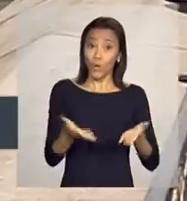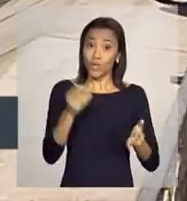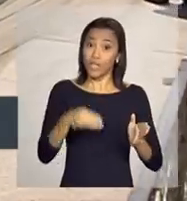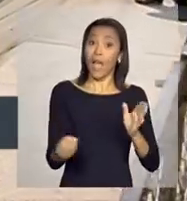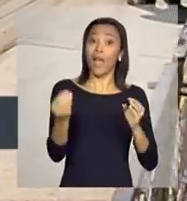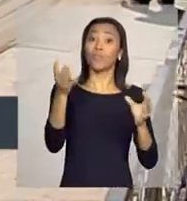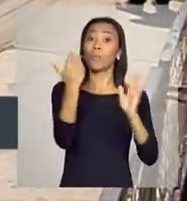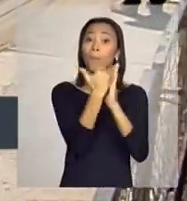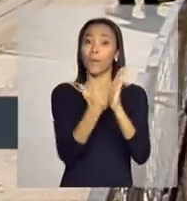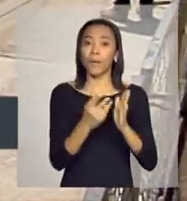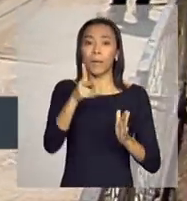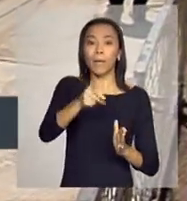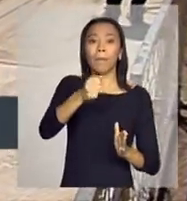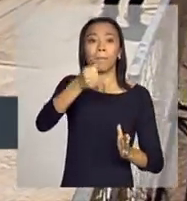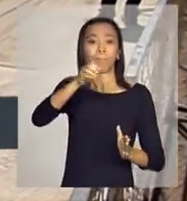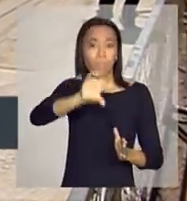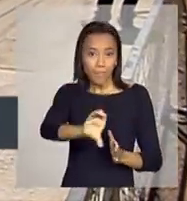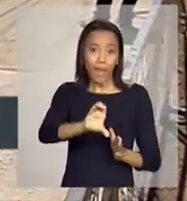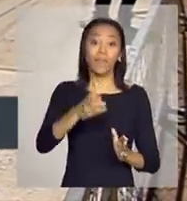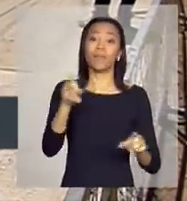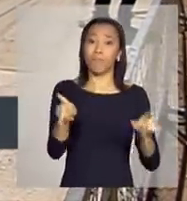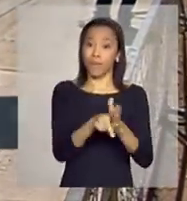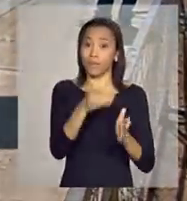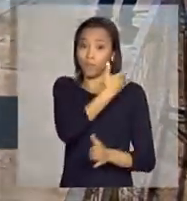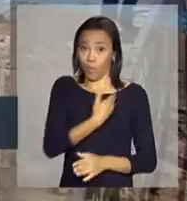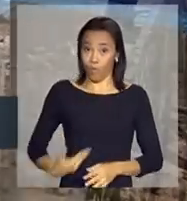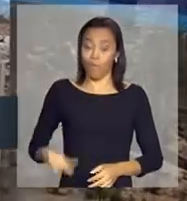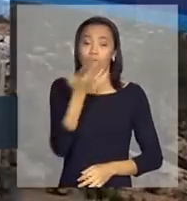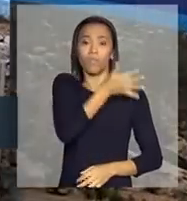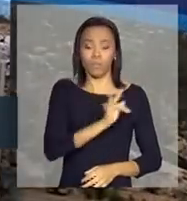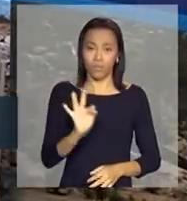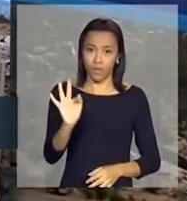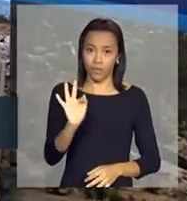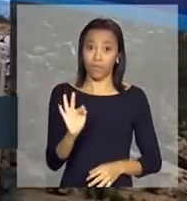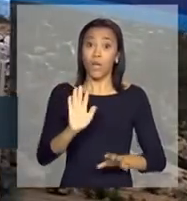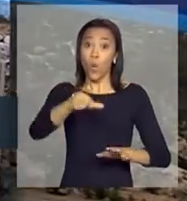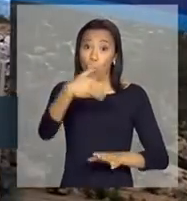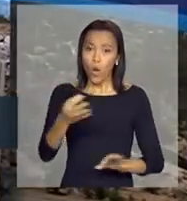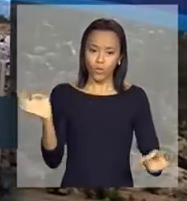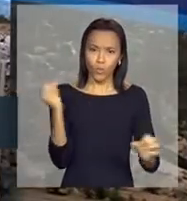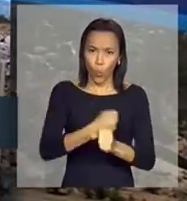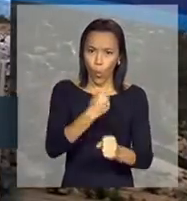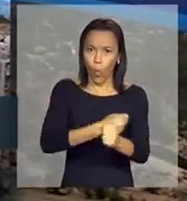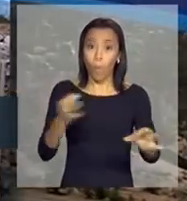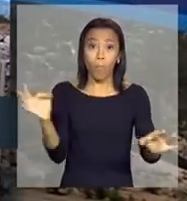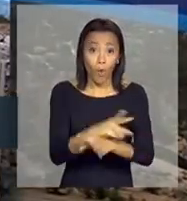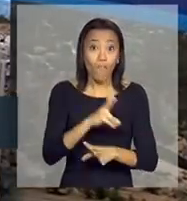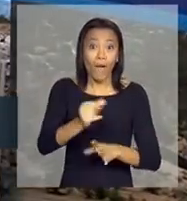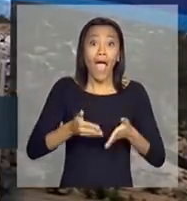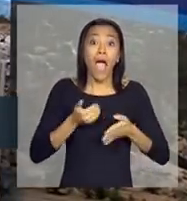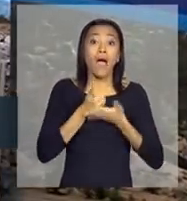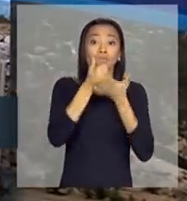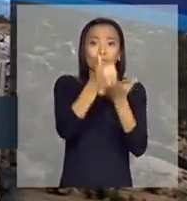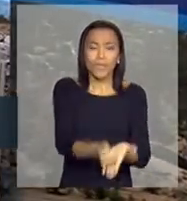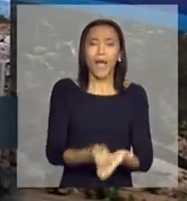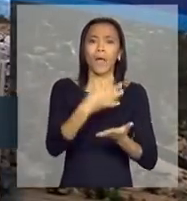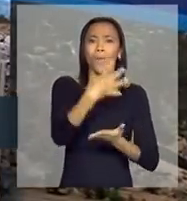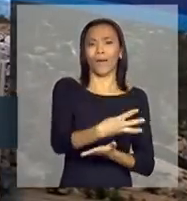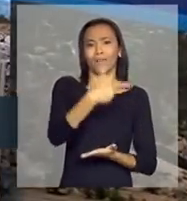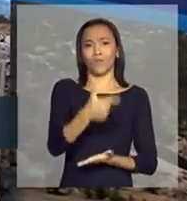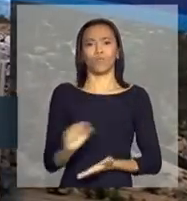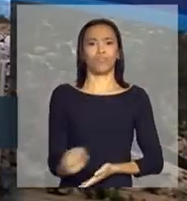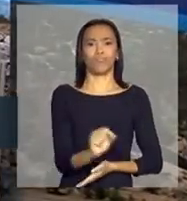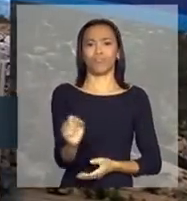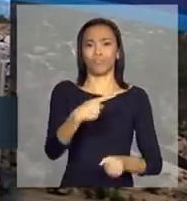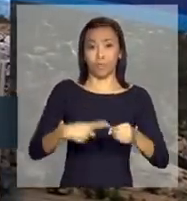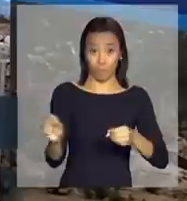PAC, o Programa de Aceleração do Crescimento do Governo Federal. Quando concluída, essa obra vai beneficiar 42 municípios